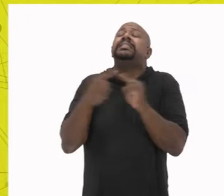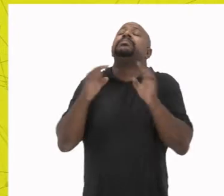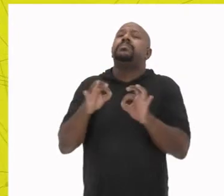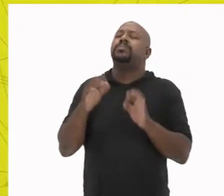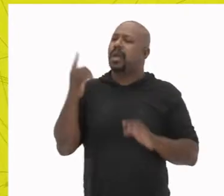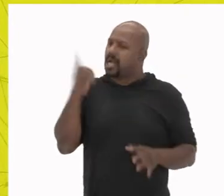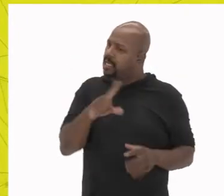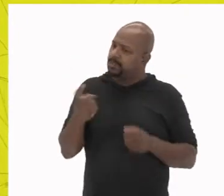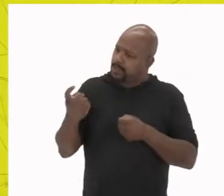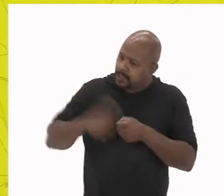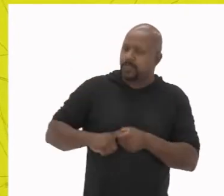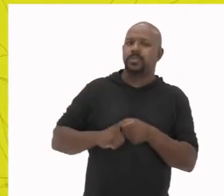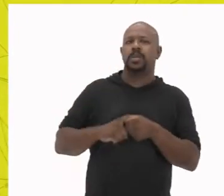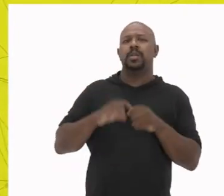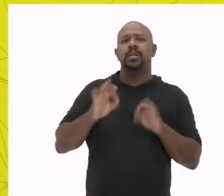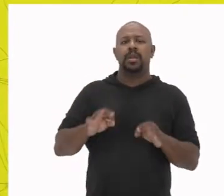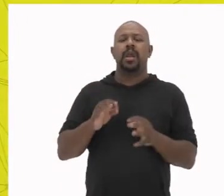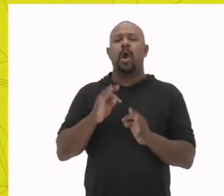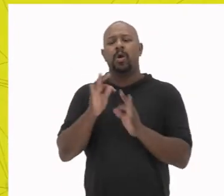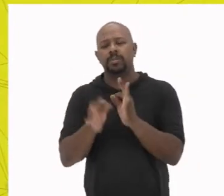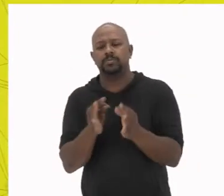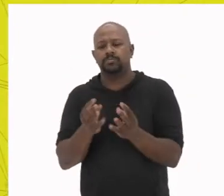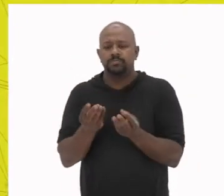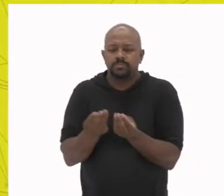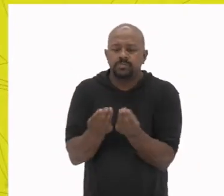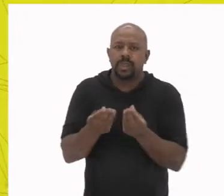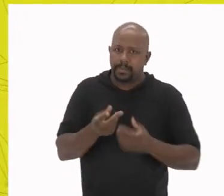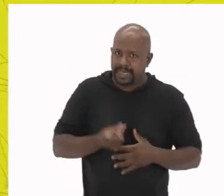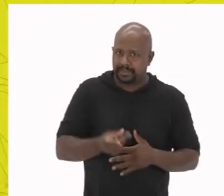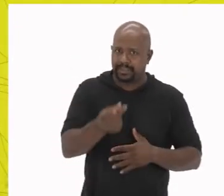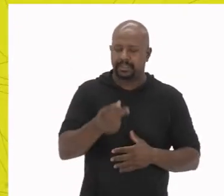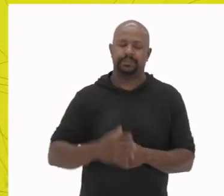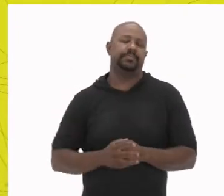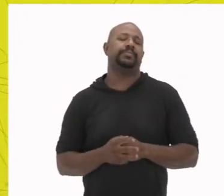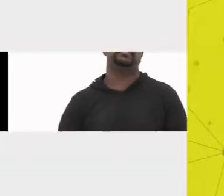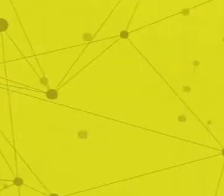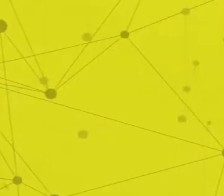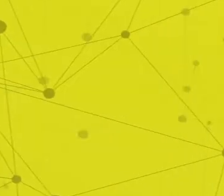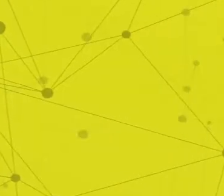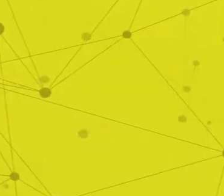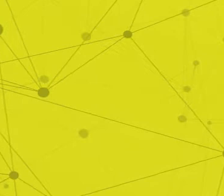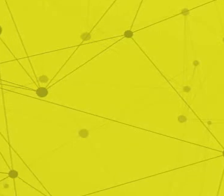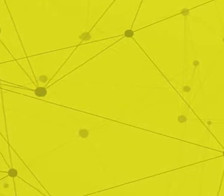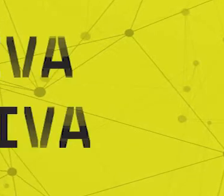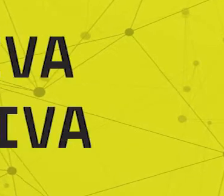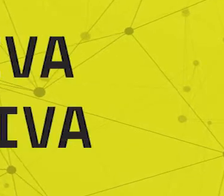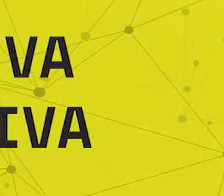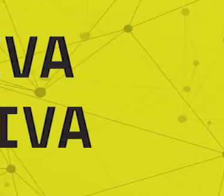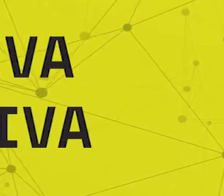tratamento suficiente para alcançar a obra da restauração, conservação e preservação.